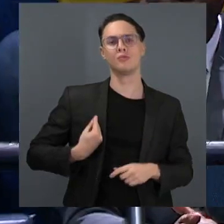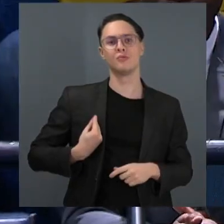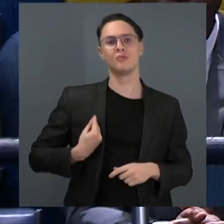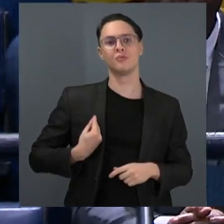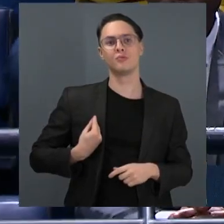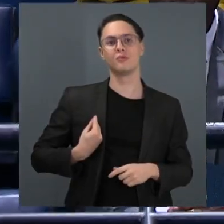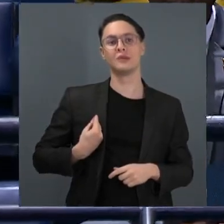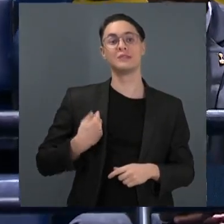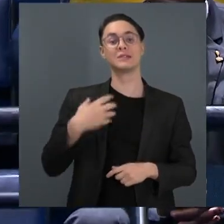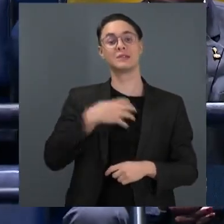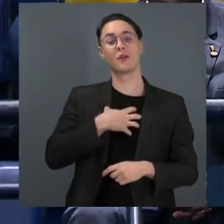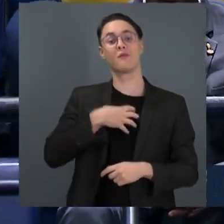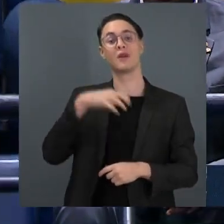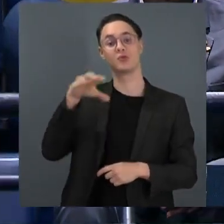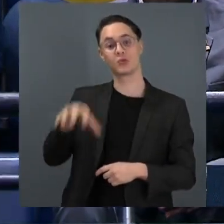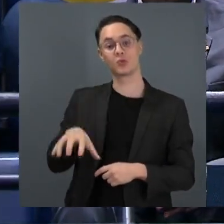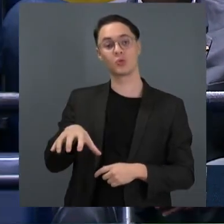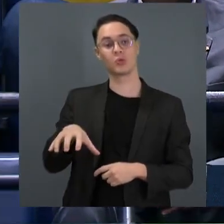Salvador.